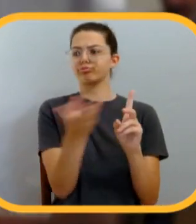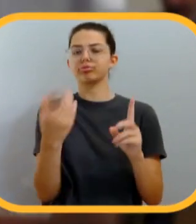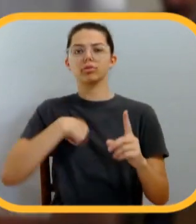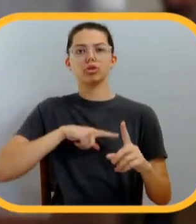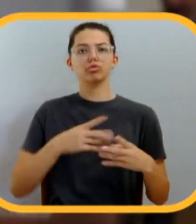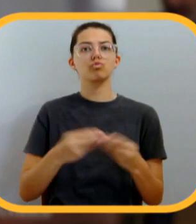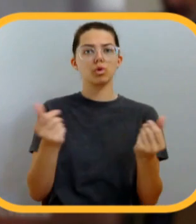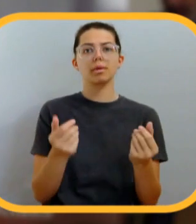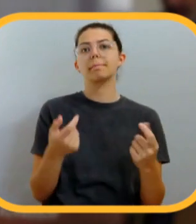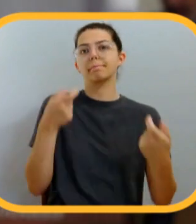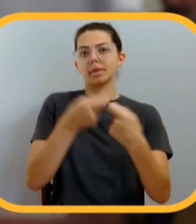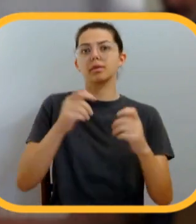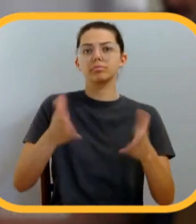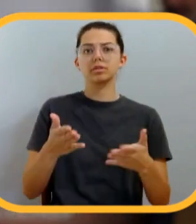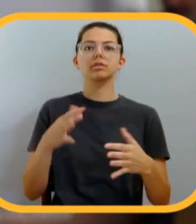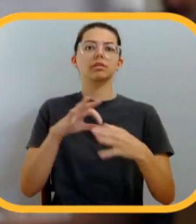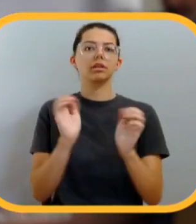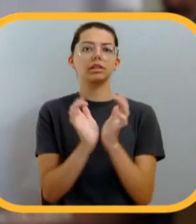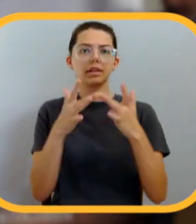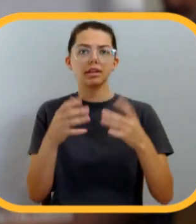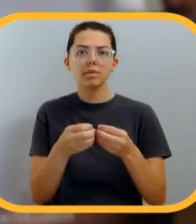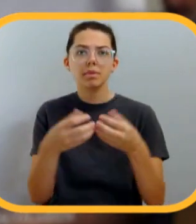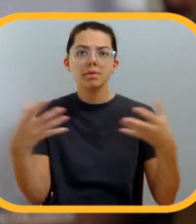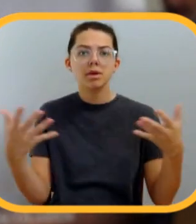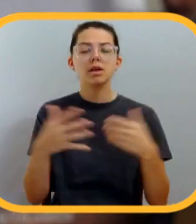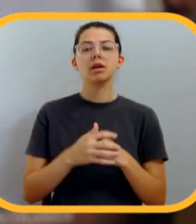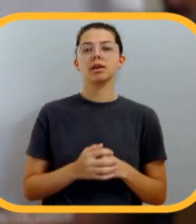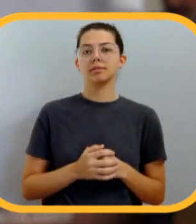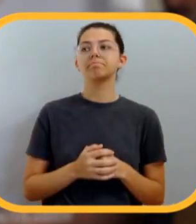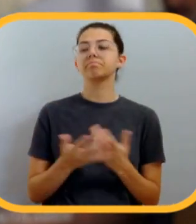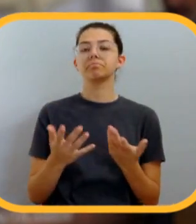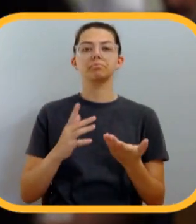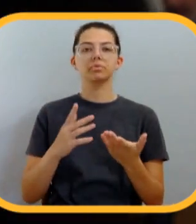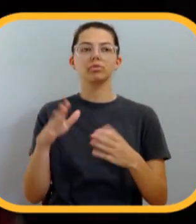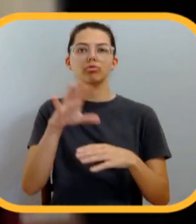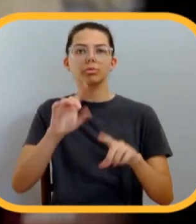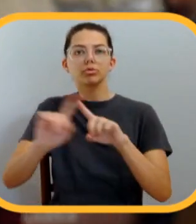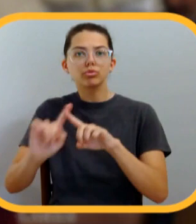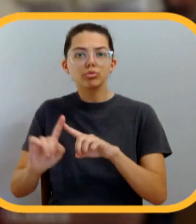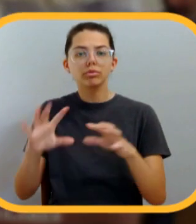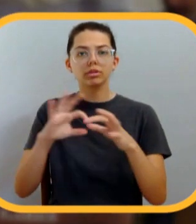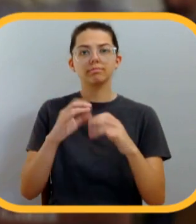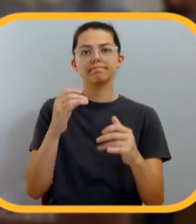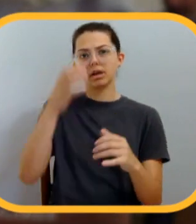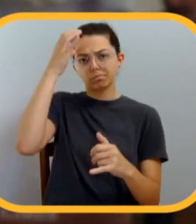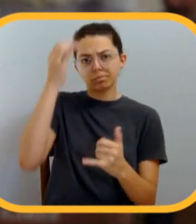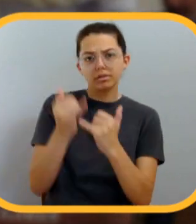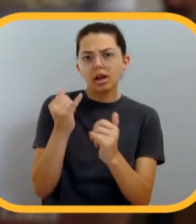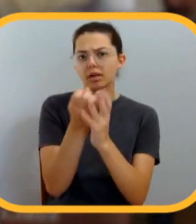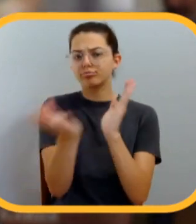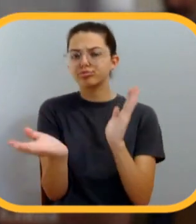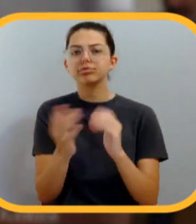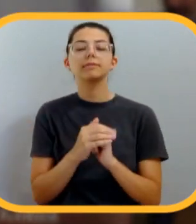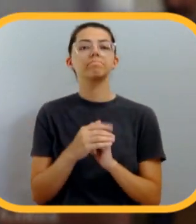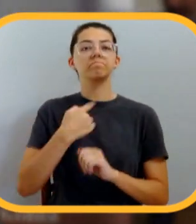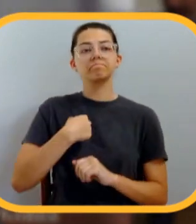novos desafios que vão surgindo em virtude do crescimento da internet, do surgimento de novas ferramentas ligadas à inteligência